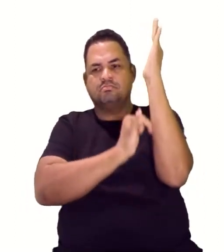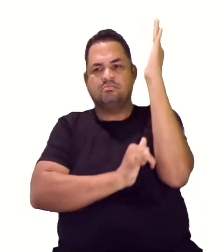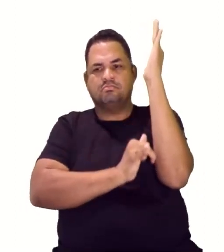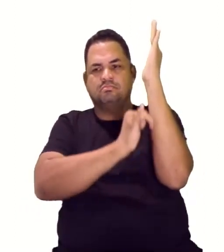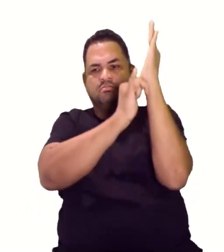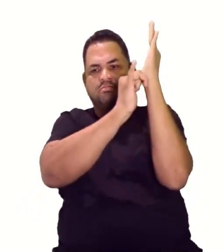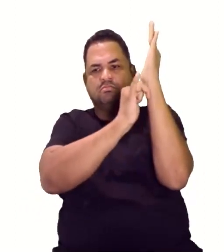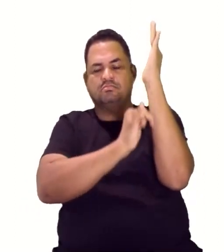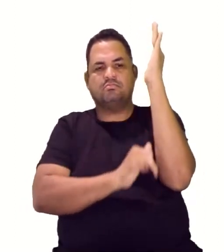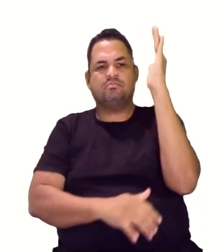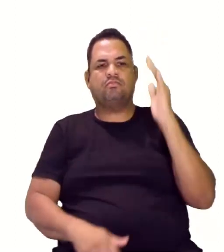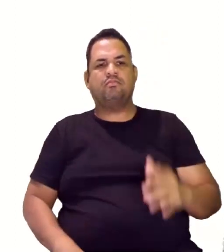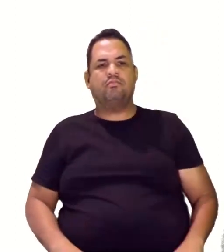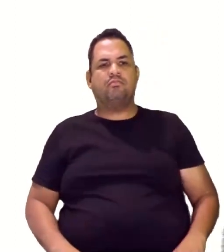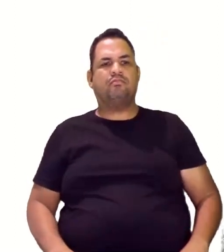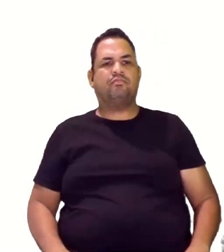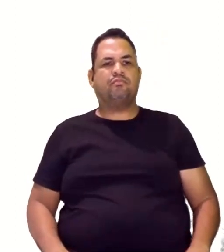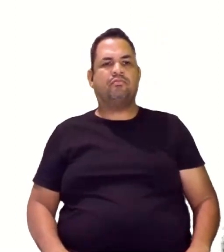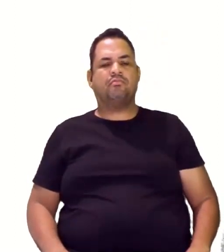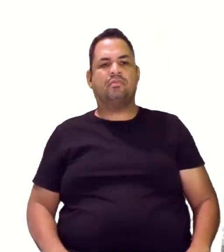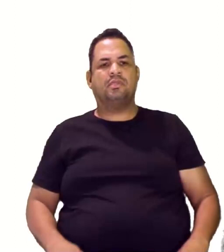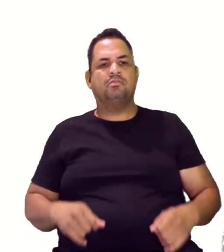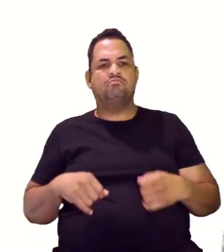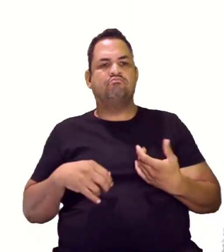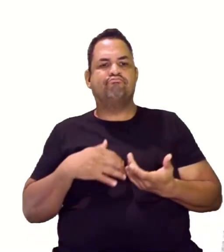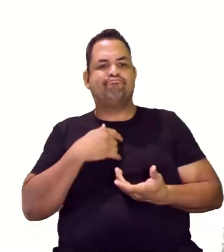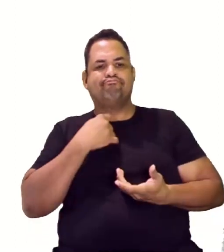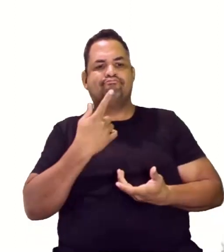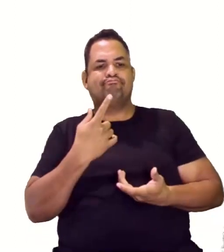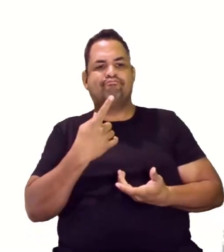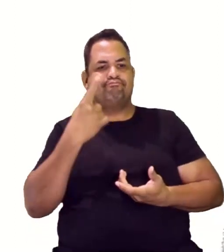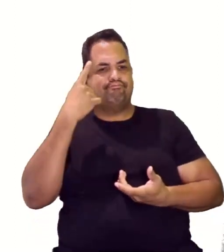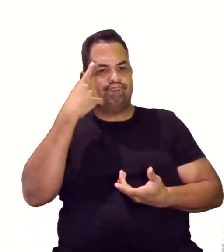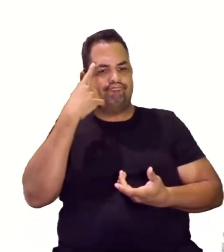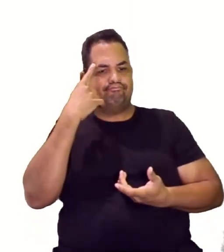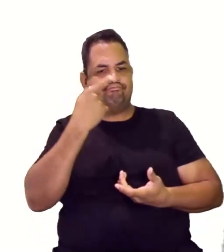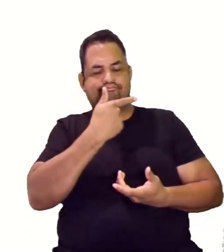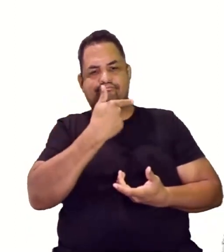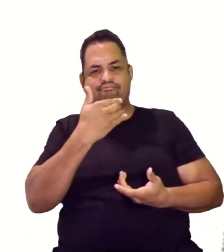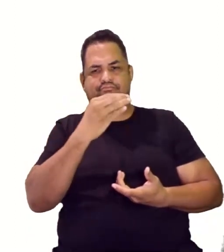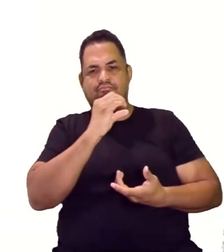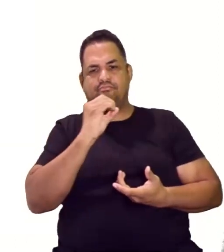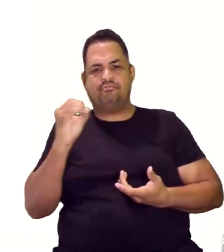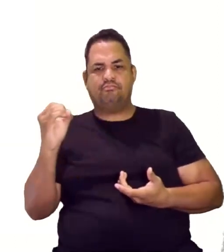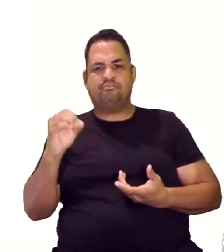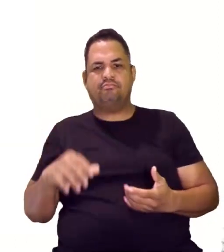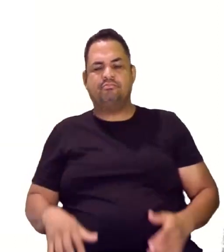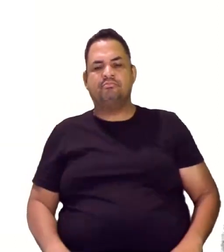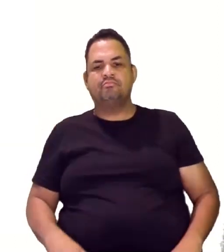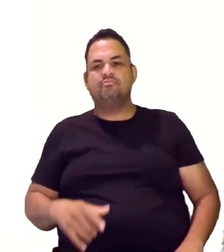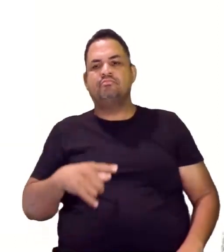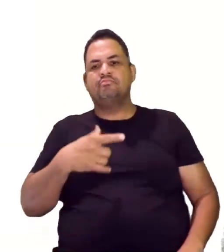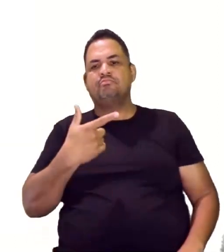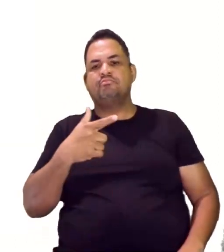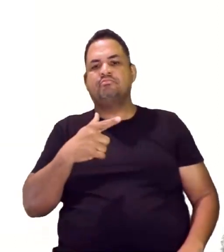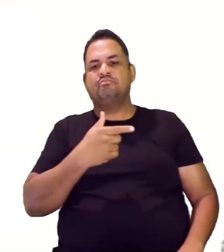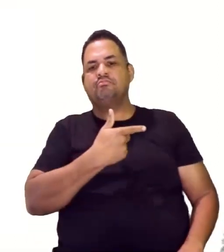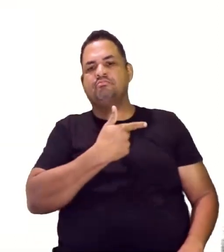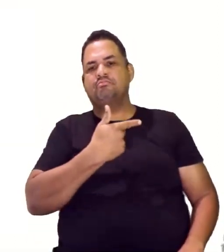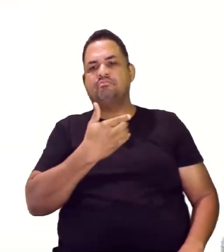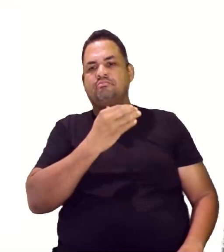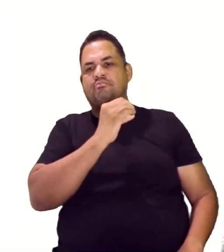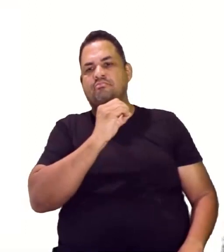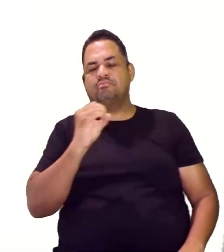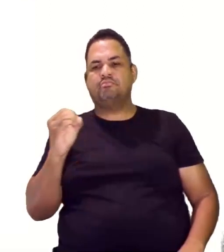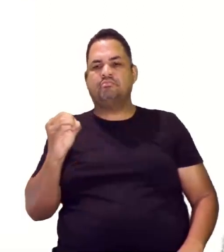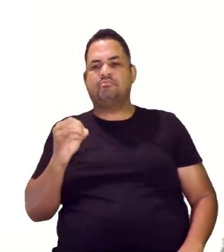condição aqui, ó, de pensar no 200, porque não tem 200 lá. Isso. Então, não teria dúvida, né? Ou seria o